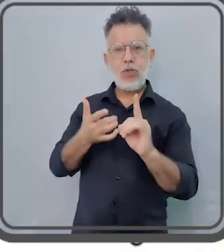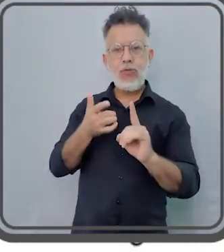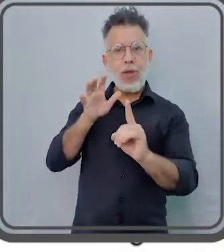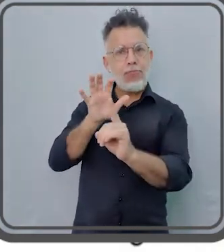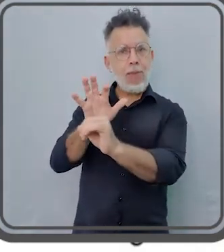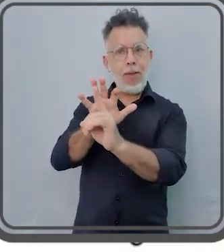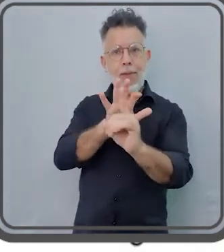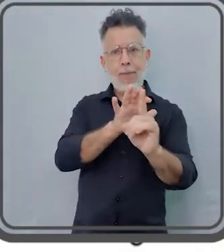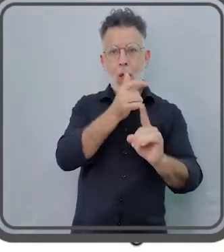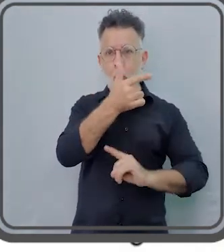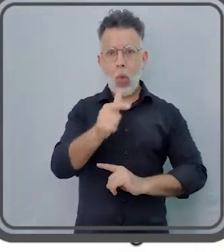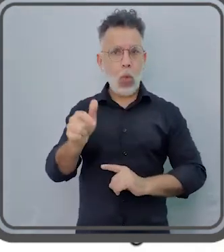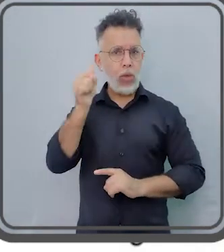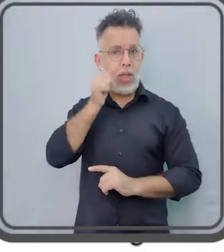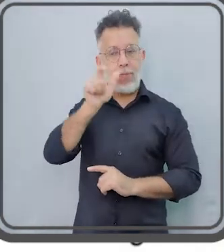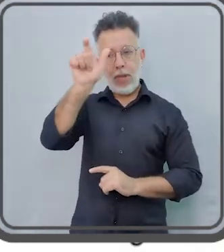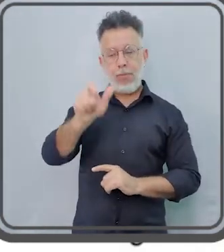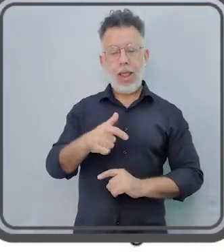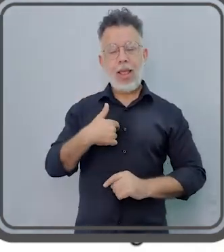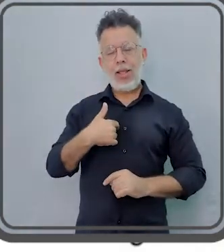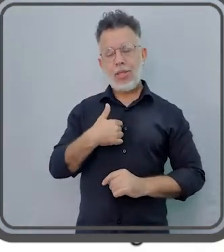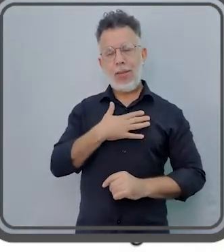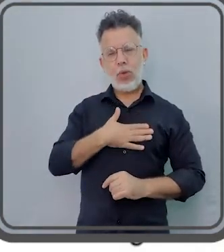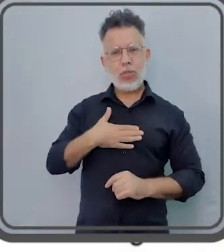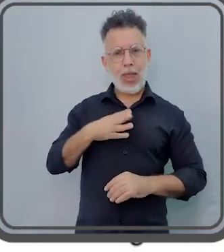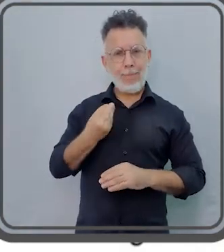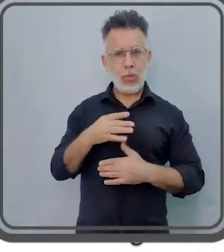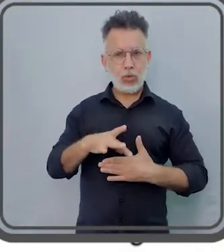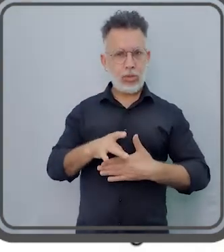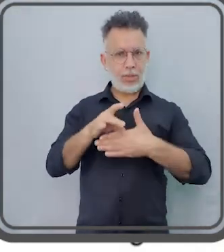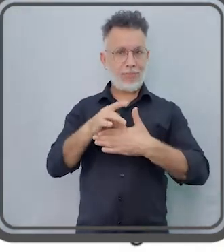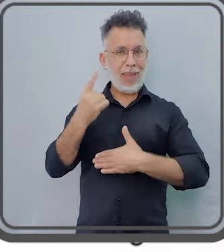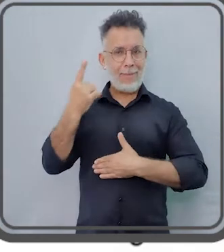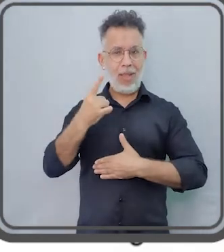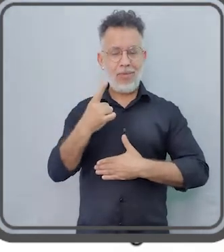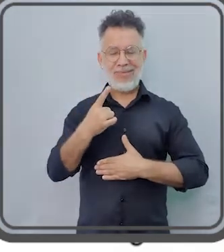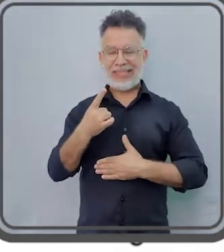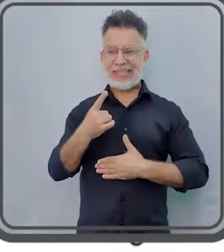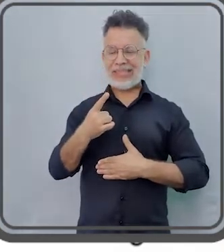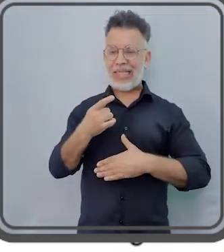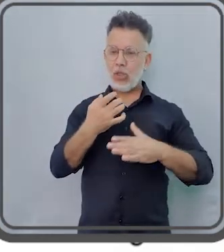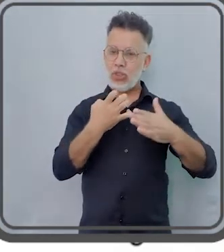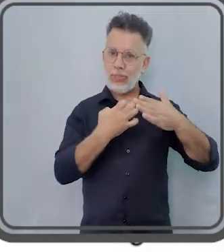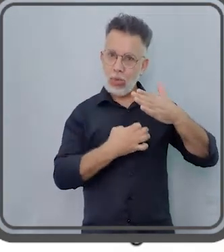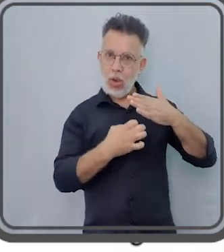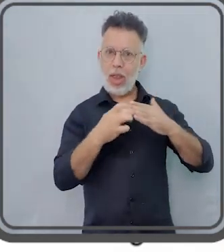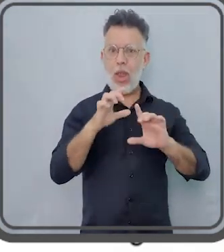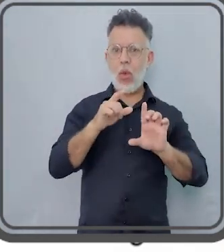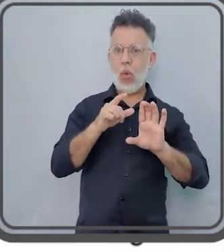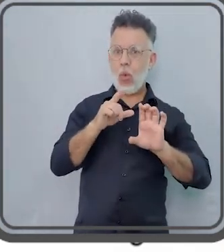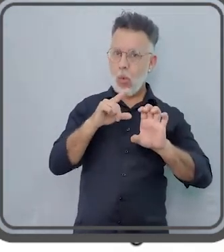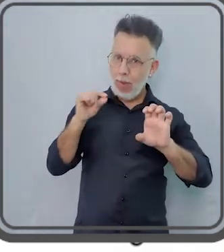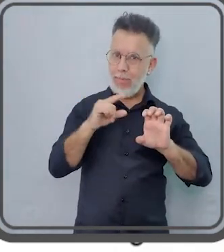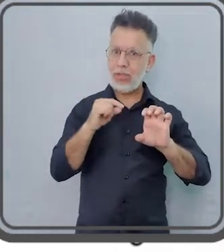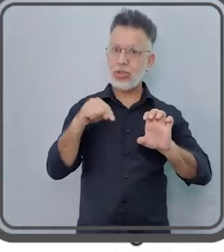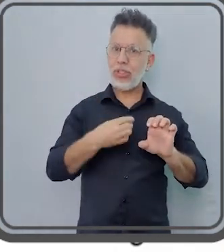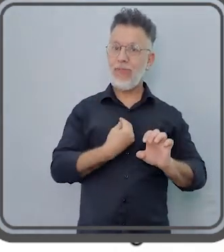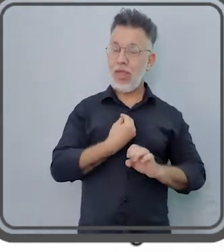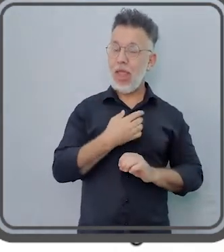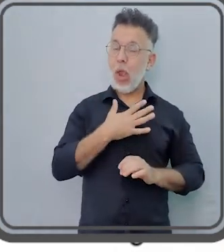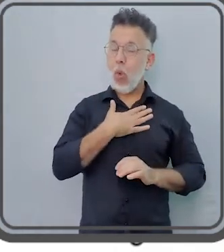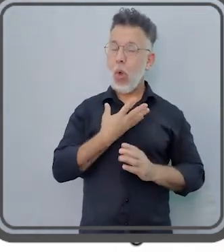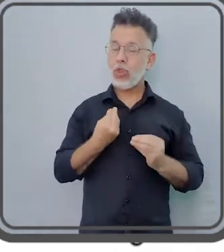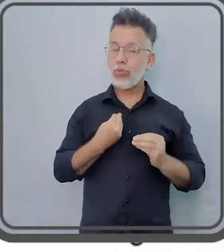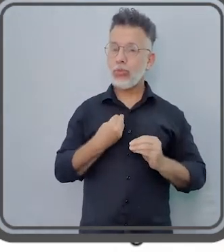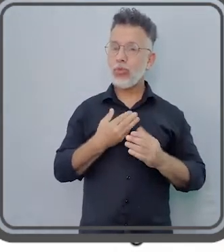de liderança, é a primeira vez que eu empreendo na vida, eu nunca tinha empreendido antes, eu gosto muito do papel da liderança, eu sempre trabalhei com ótimos